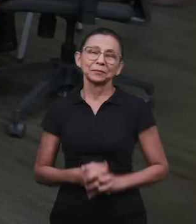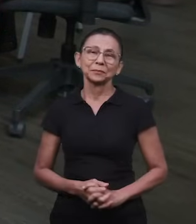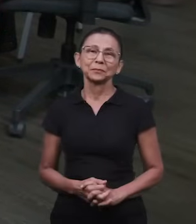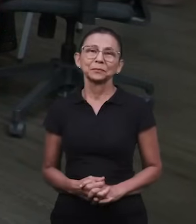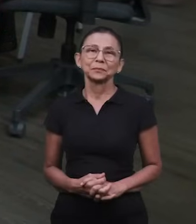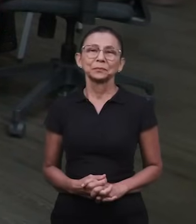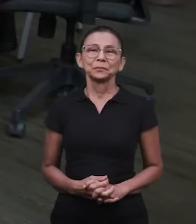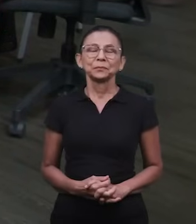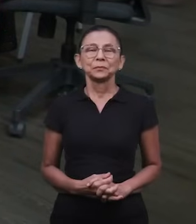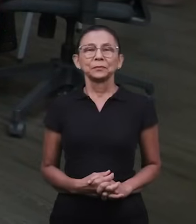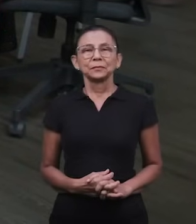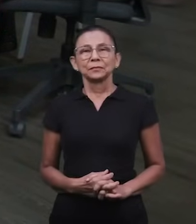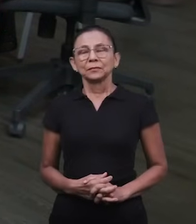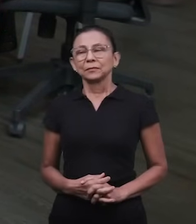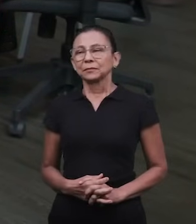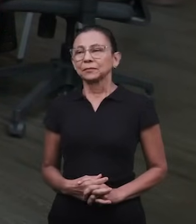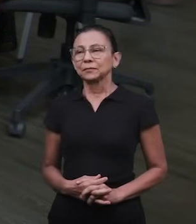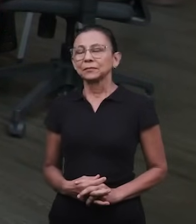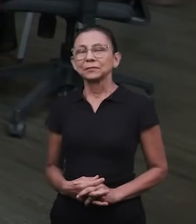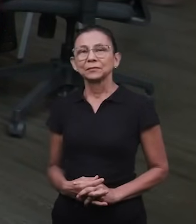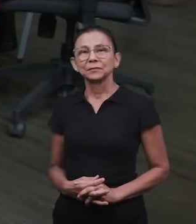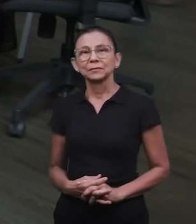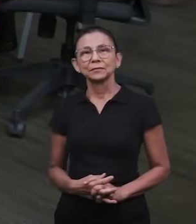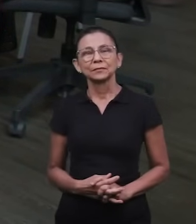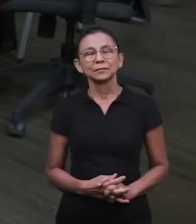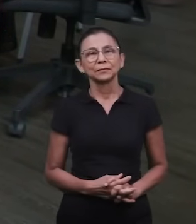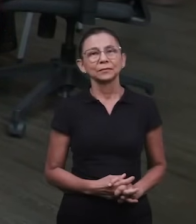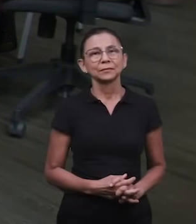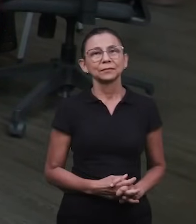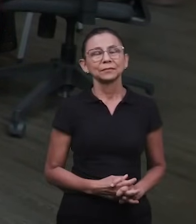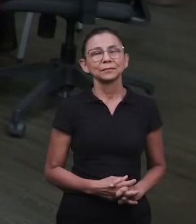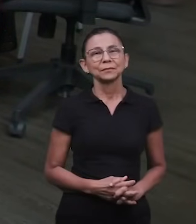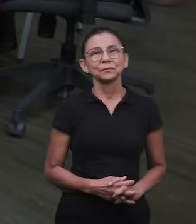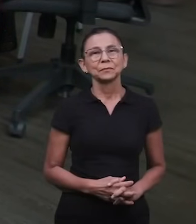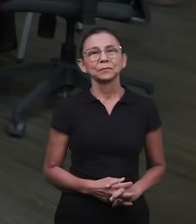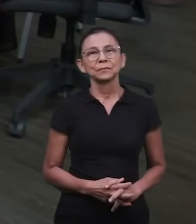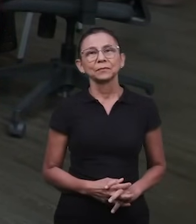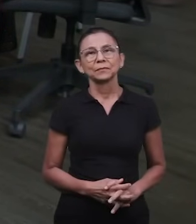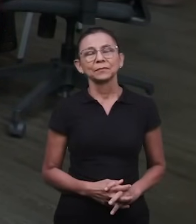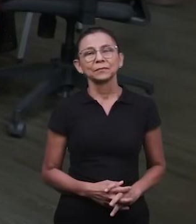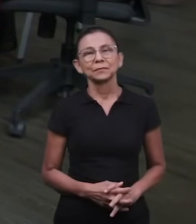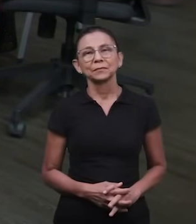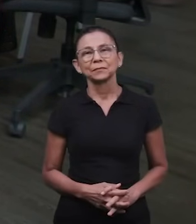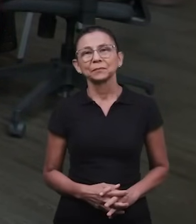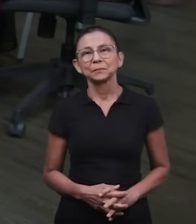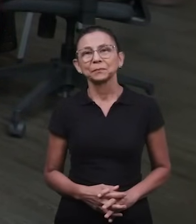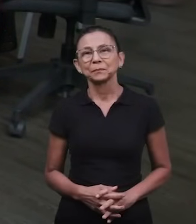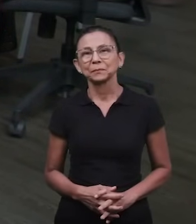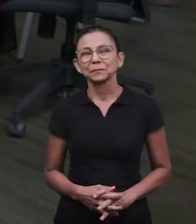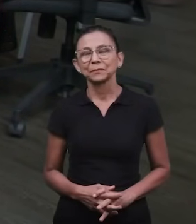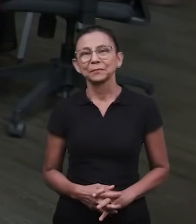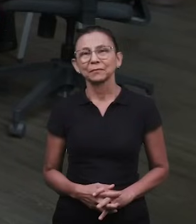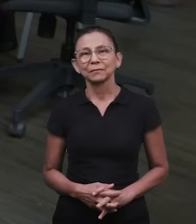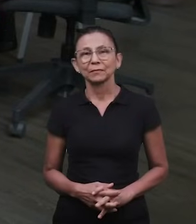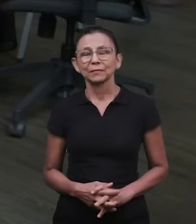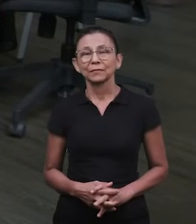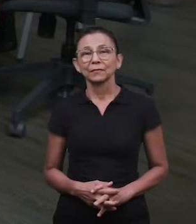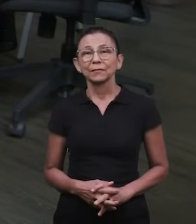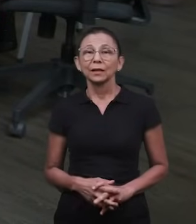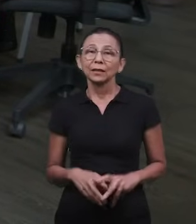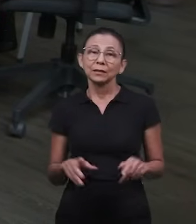pegava. Não acontece, né? E também, às vezes, a situação, igual o Josias falou, procura o pastor outra situação assim, que você me ajuda aí nessa